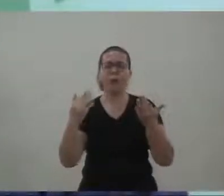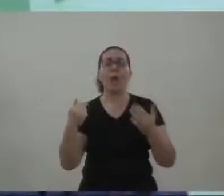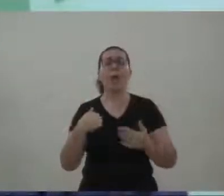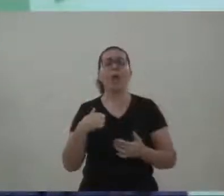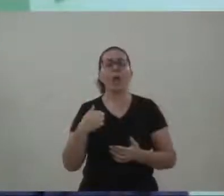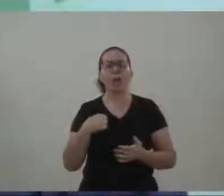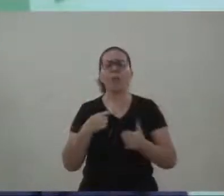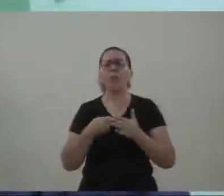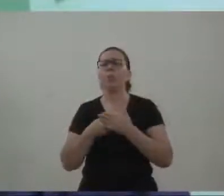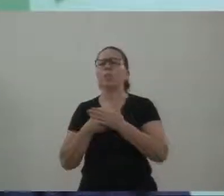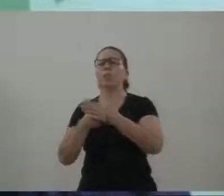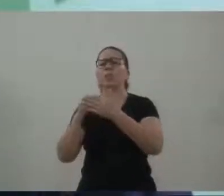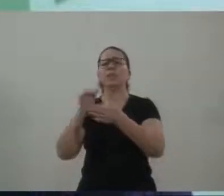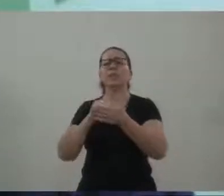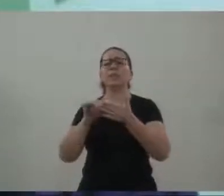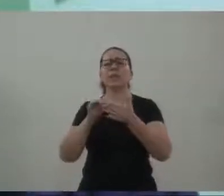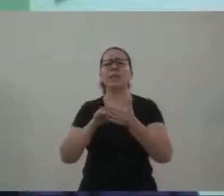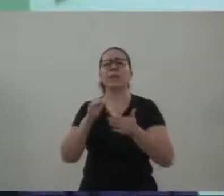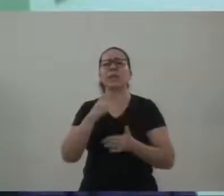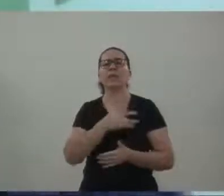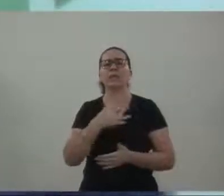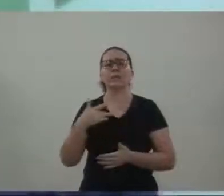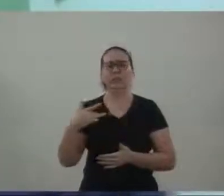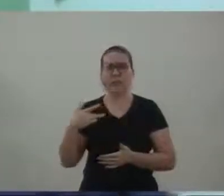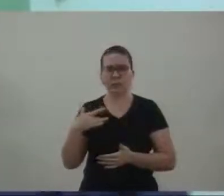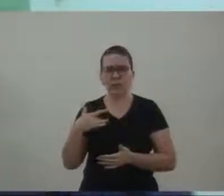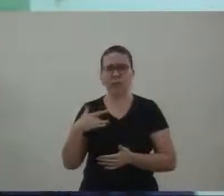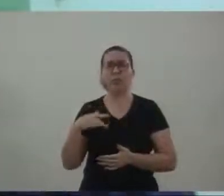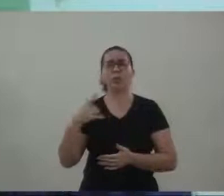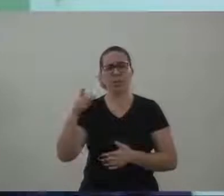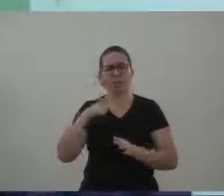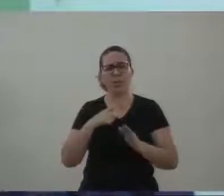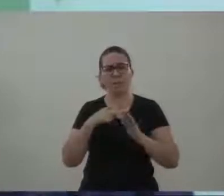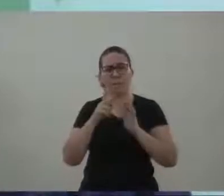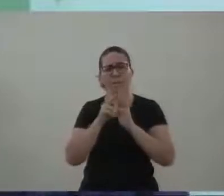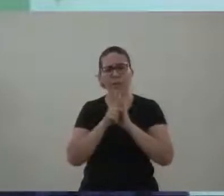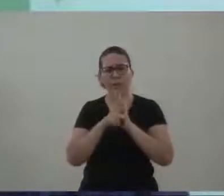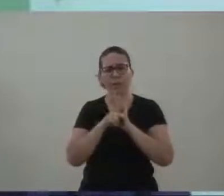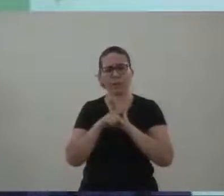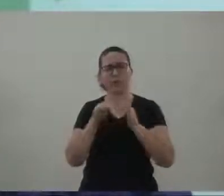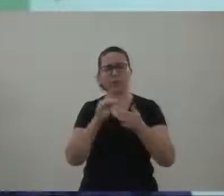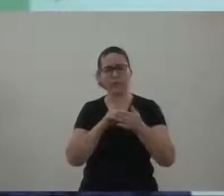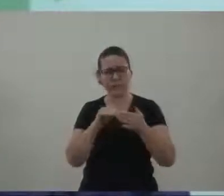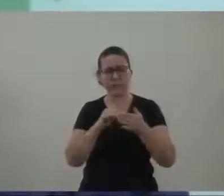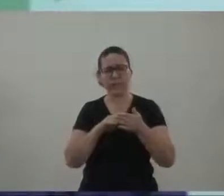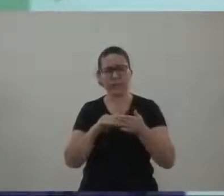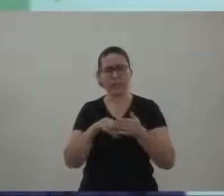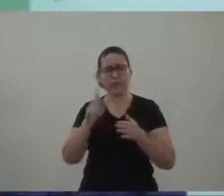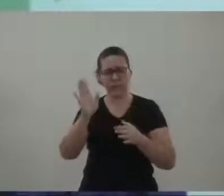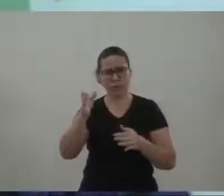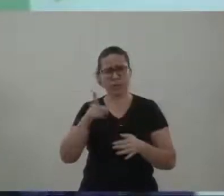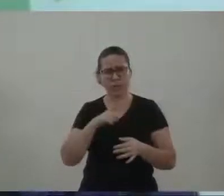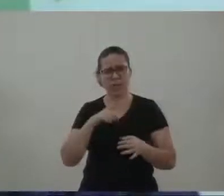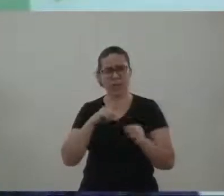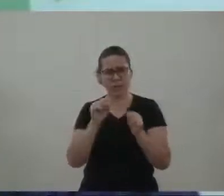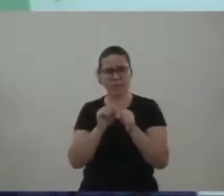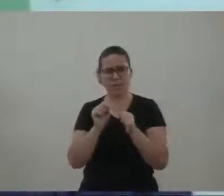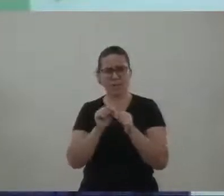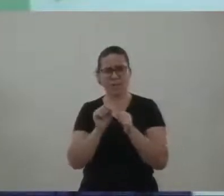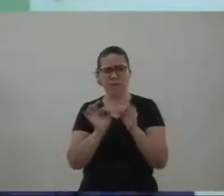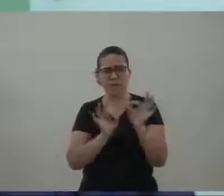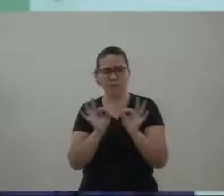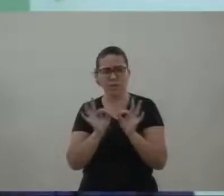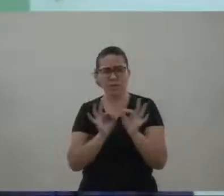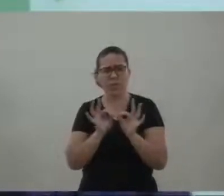estou cobrando da Secretaria de Saúde? Né? Quais são os projetos que a Secretaria de Saúde já está trabalhando